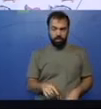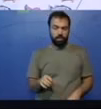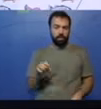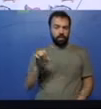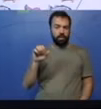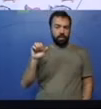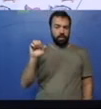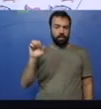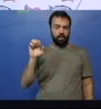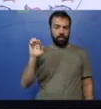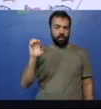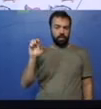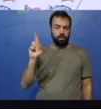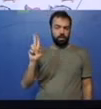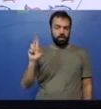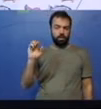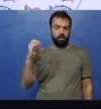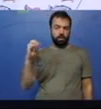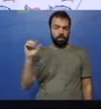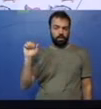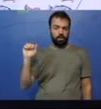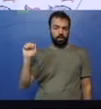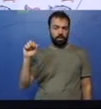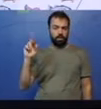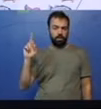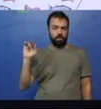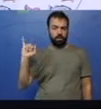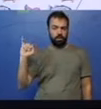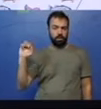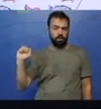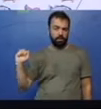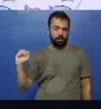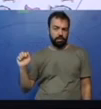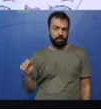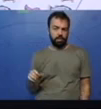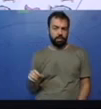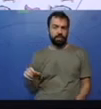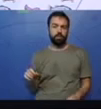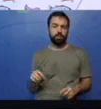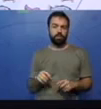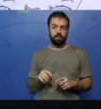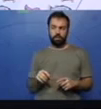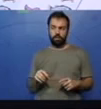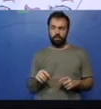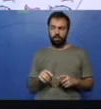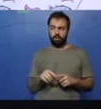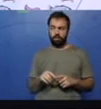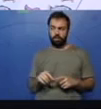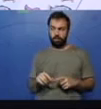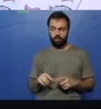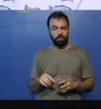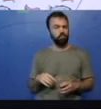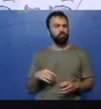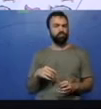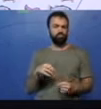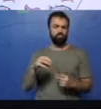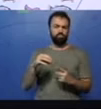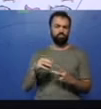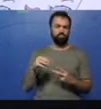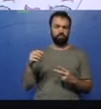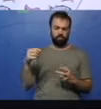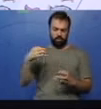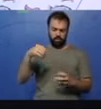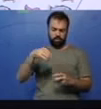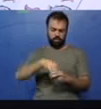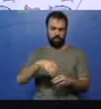eucária. Nesse mesmo domínio, são todos os seres não bacterianos. Nesse caso, entra fungos,